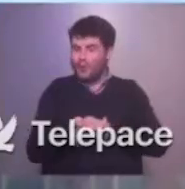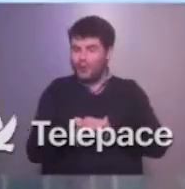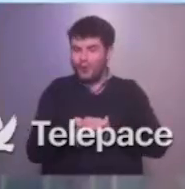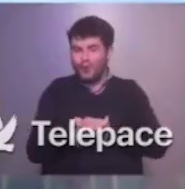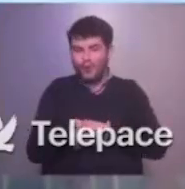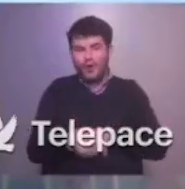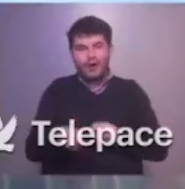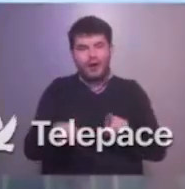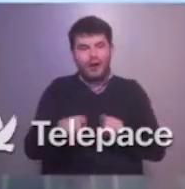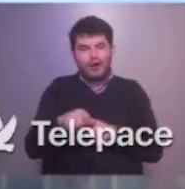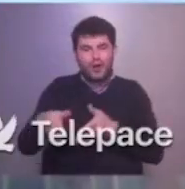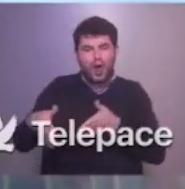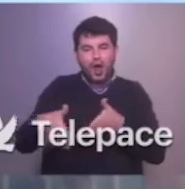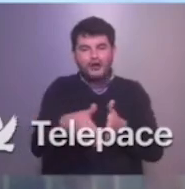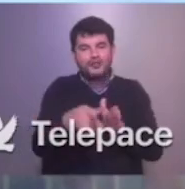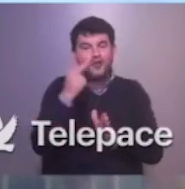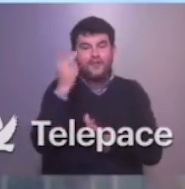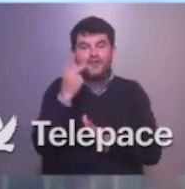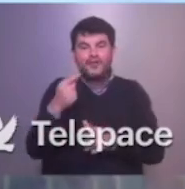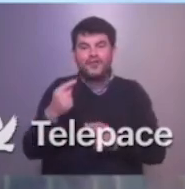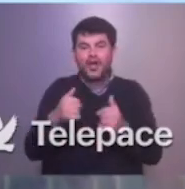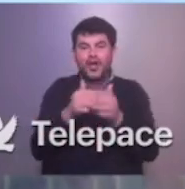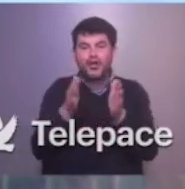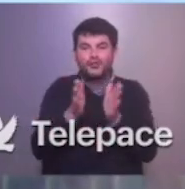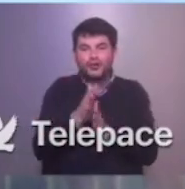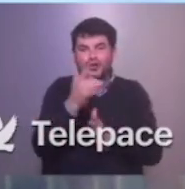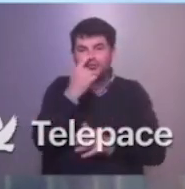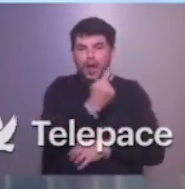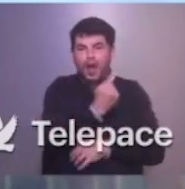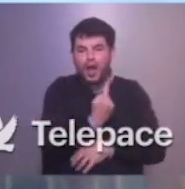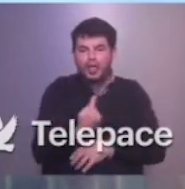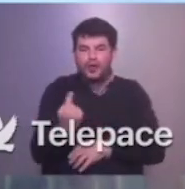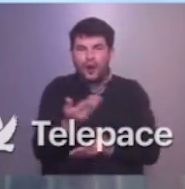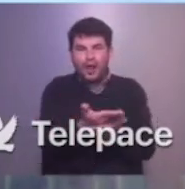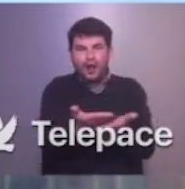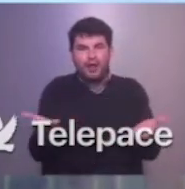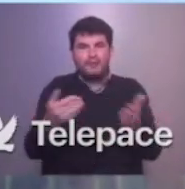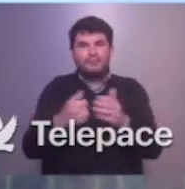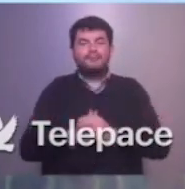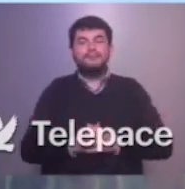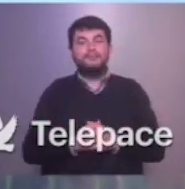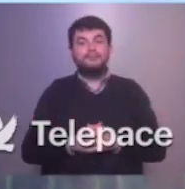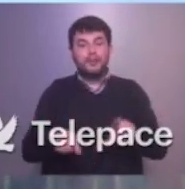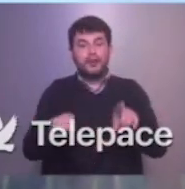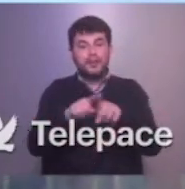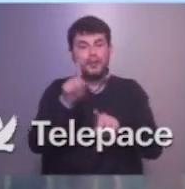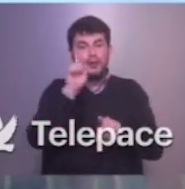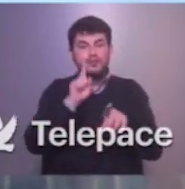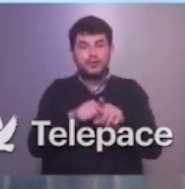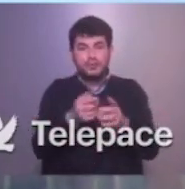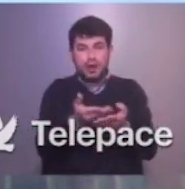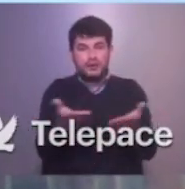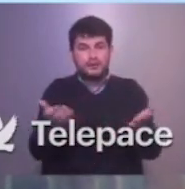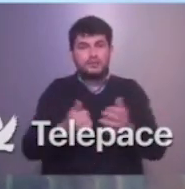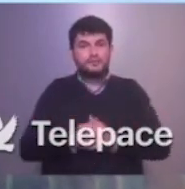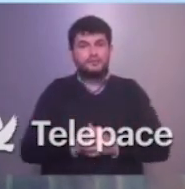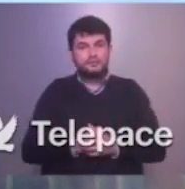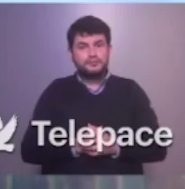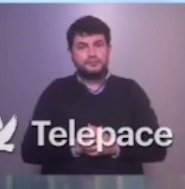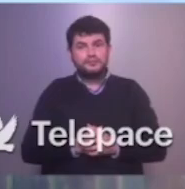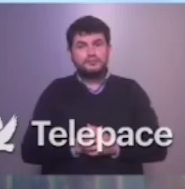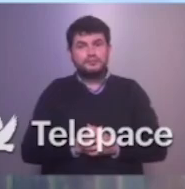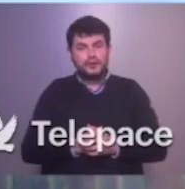em programa de vida de todos e de cada um de nós. Irmãos e irmãs,